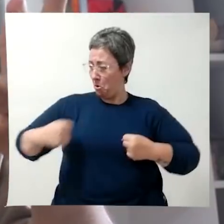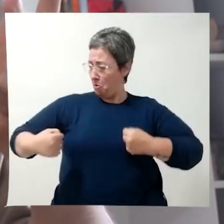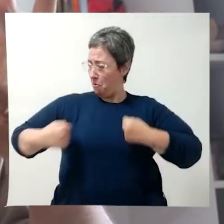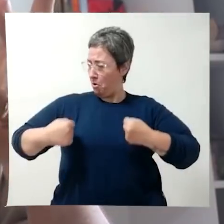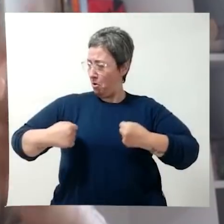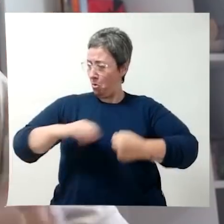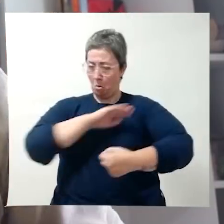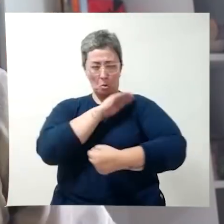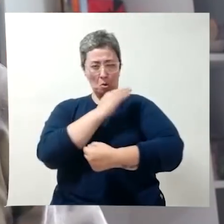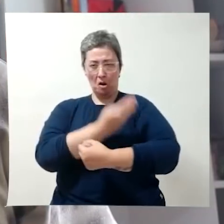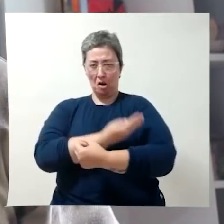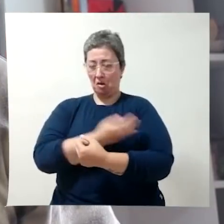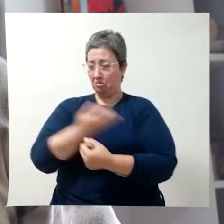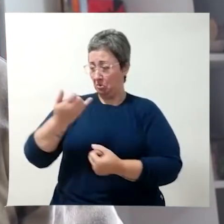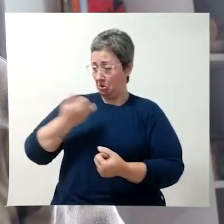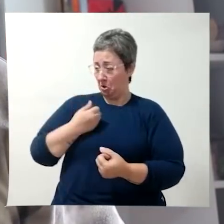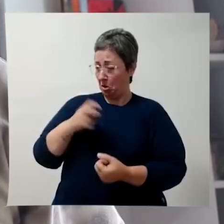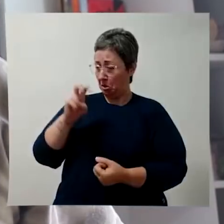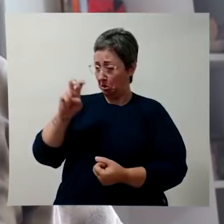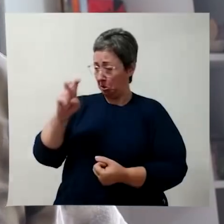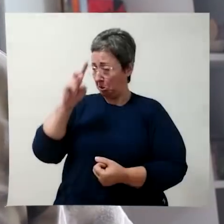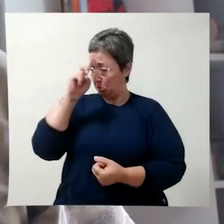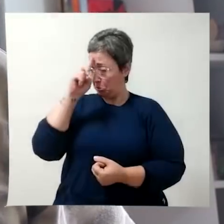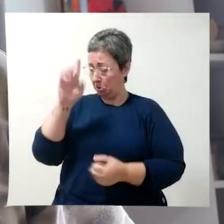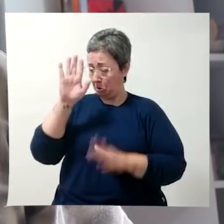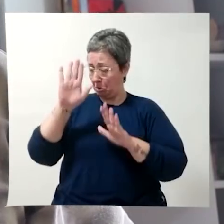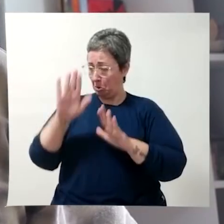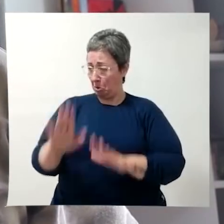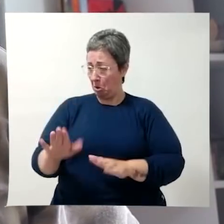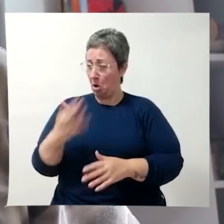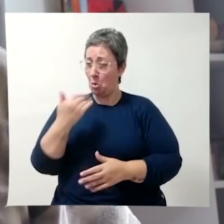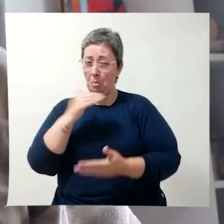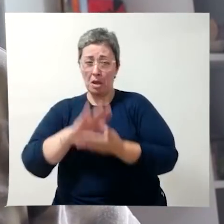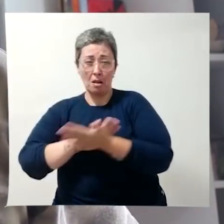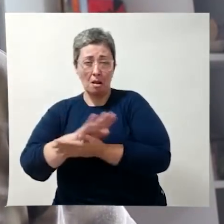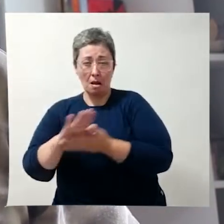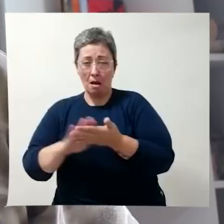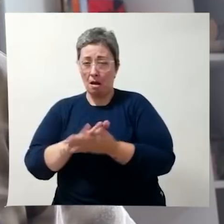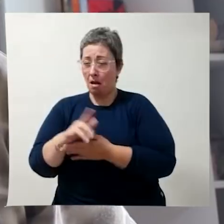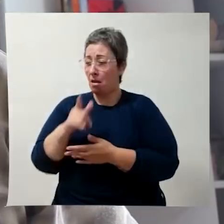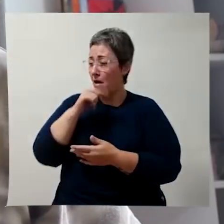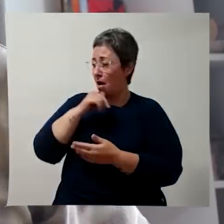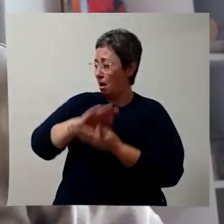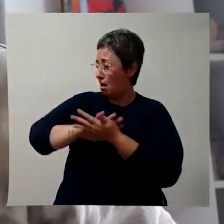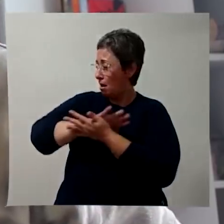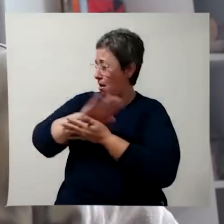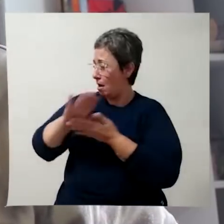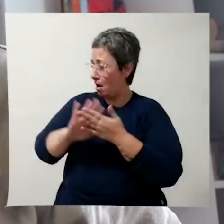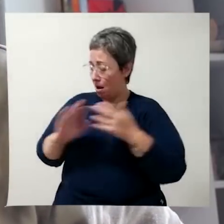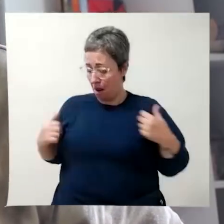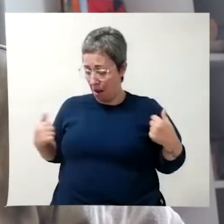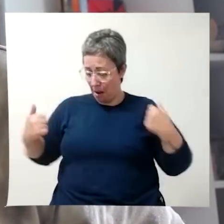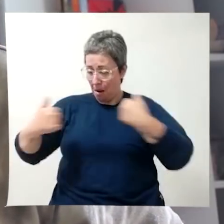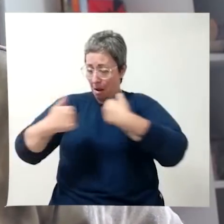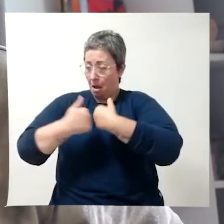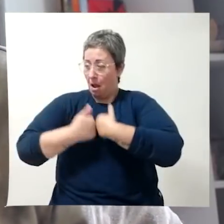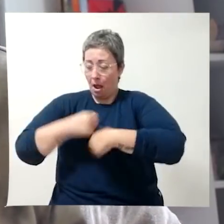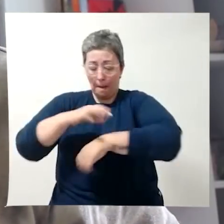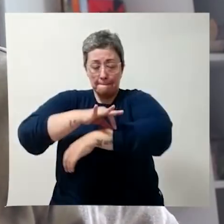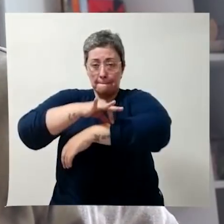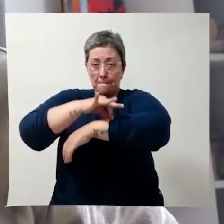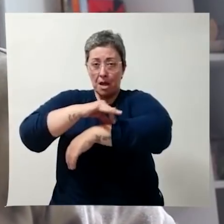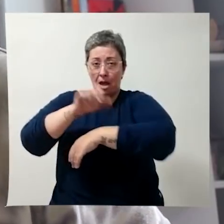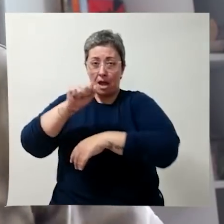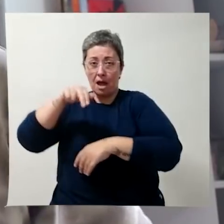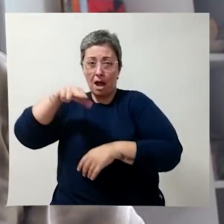grande guerreiro. Disse que ficaria 5 dias sem comer, sem beber, amarrado dentro da pele